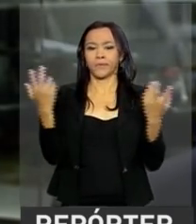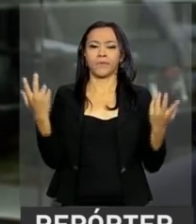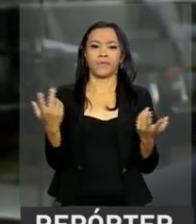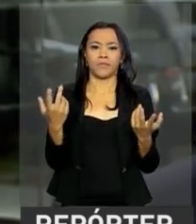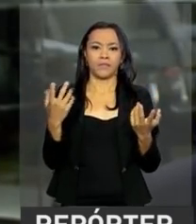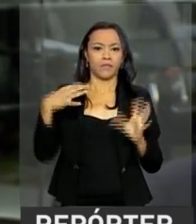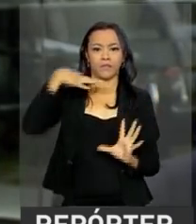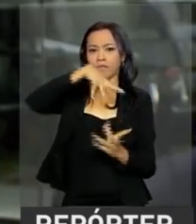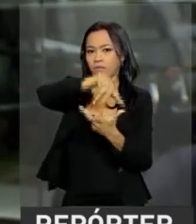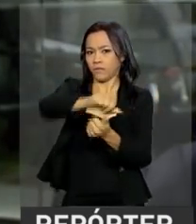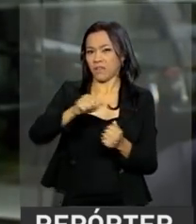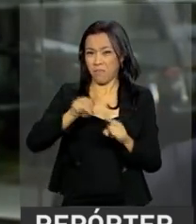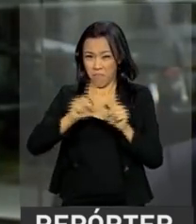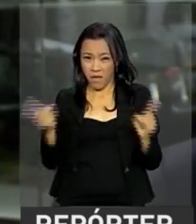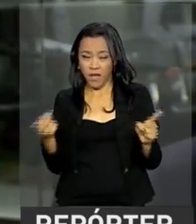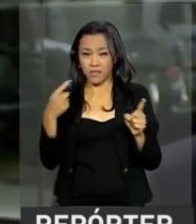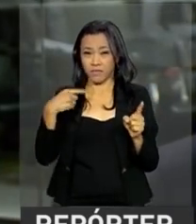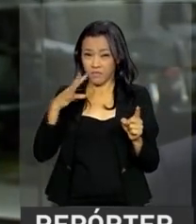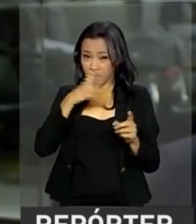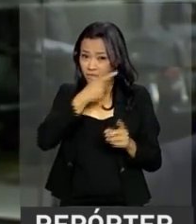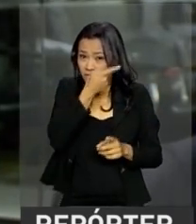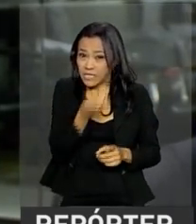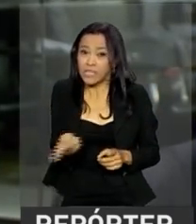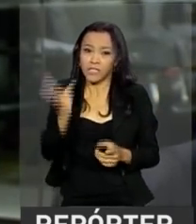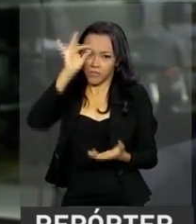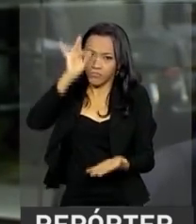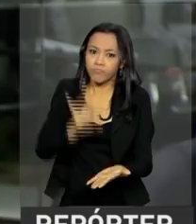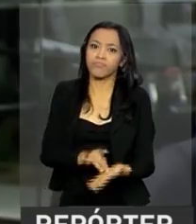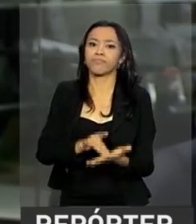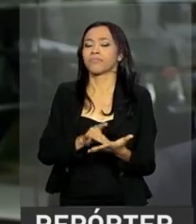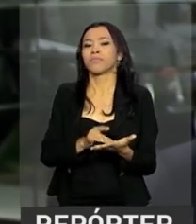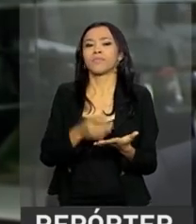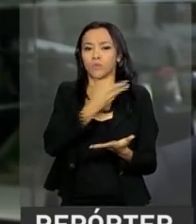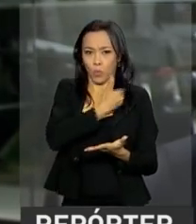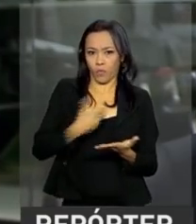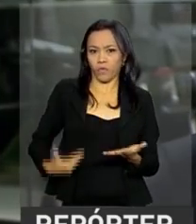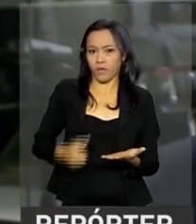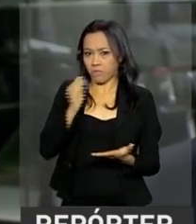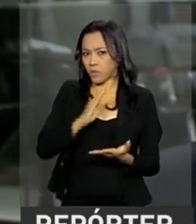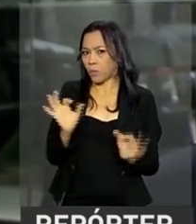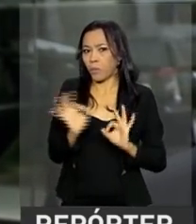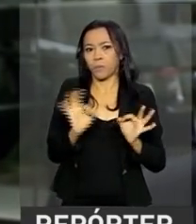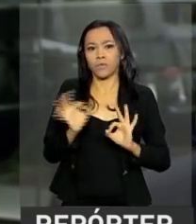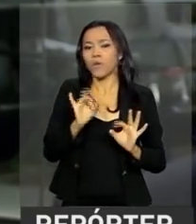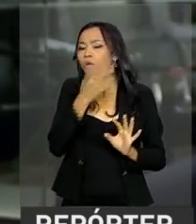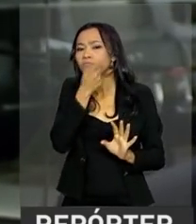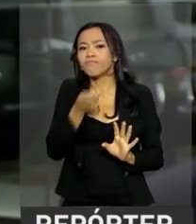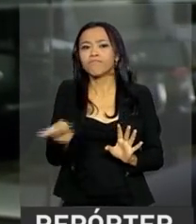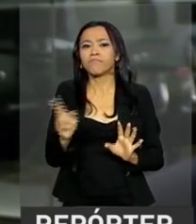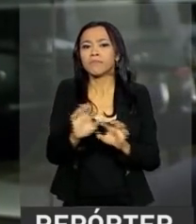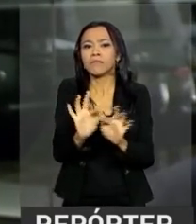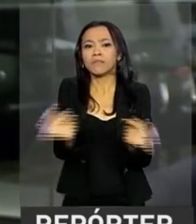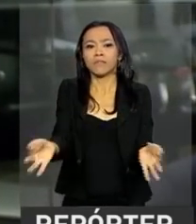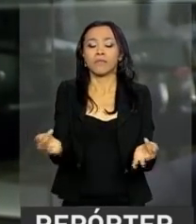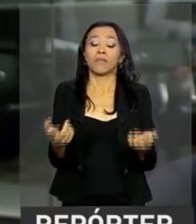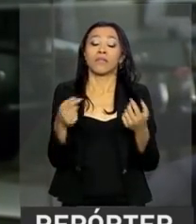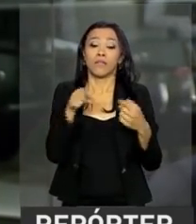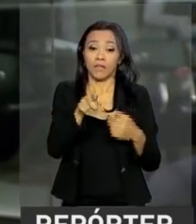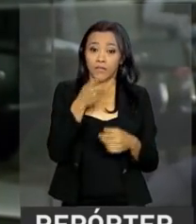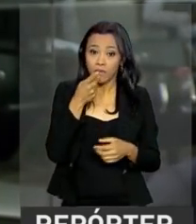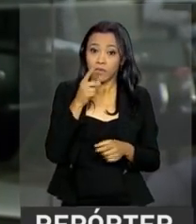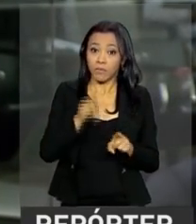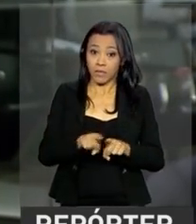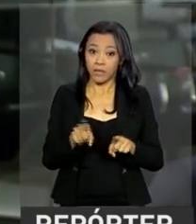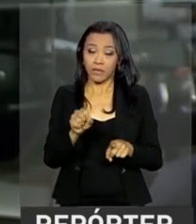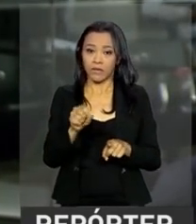do que propriamente uma visita de Estado, e faz na convicção de que tem ele e o